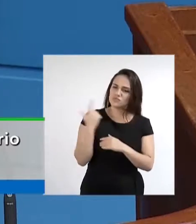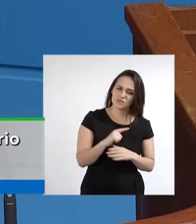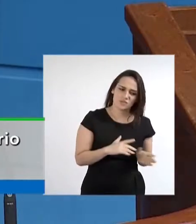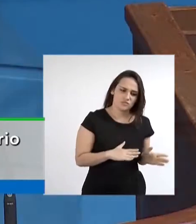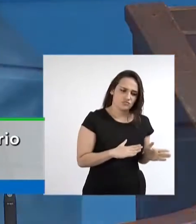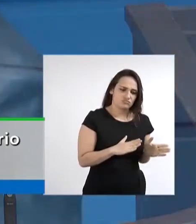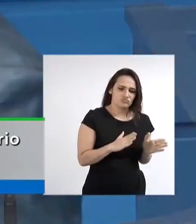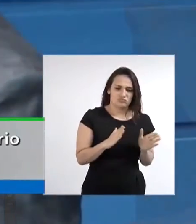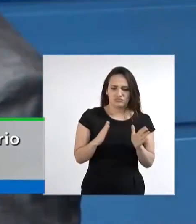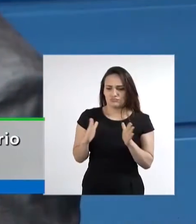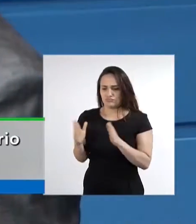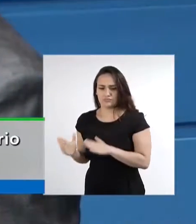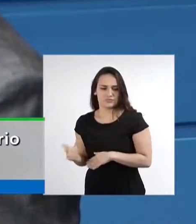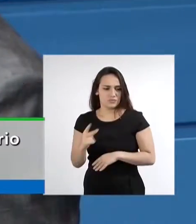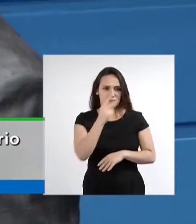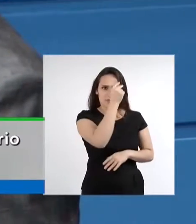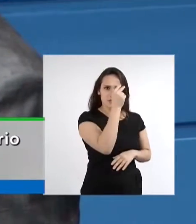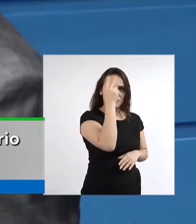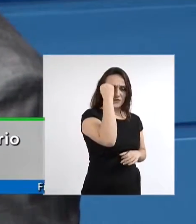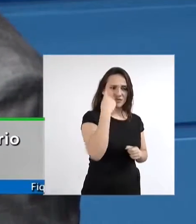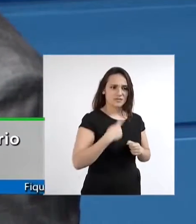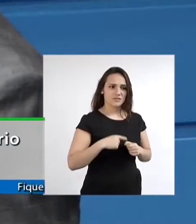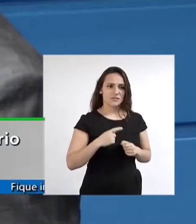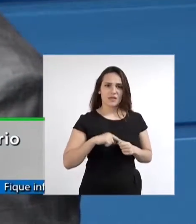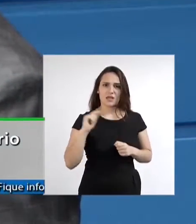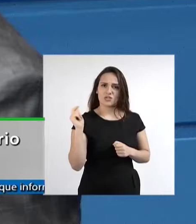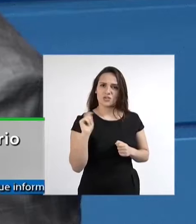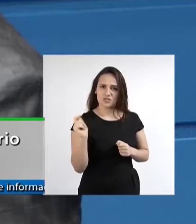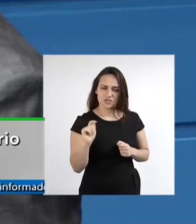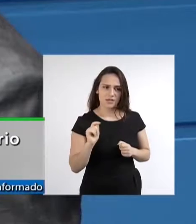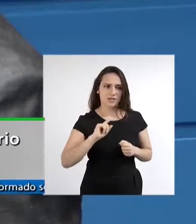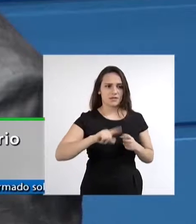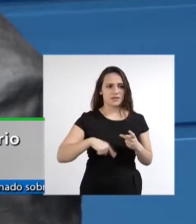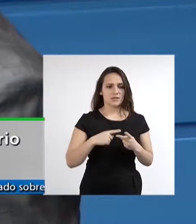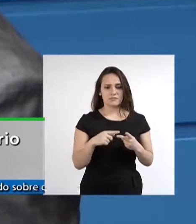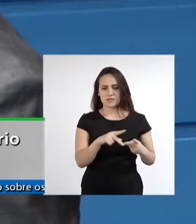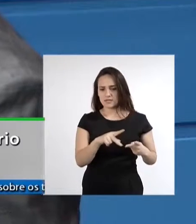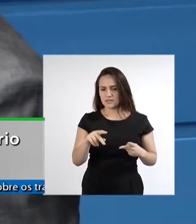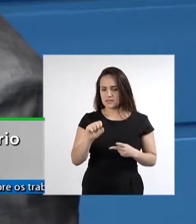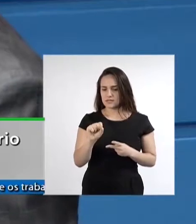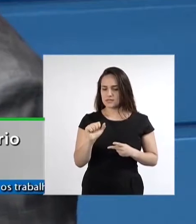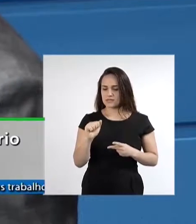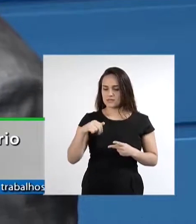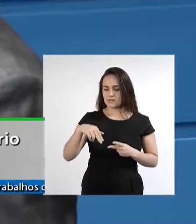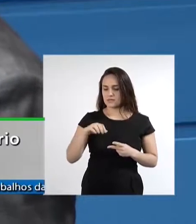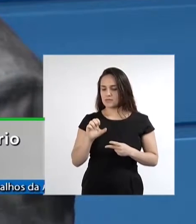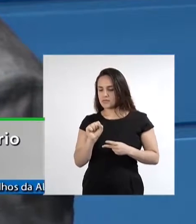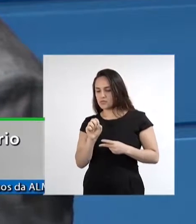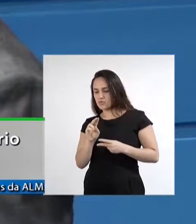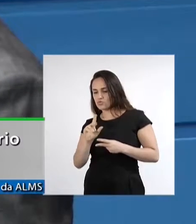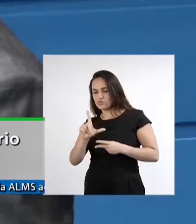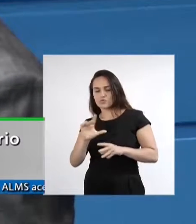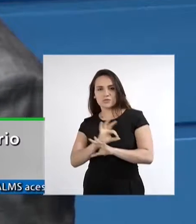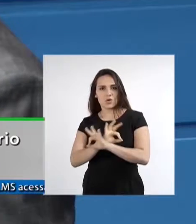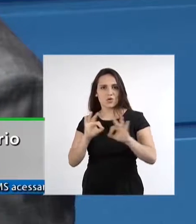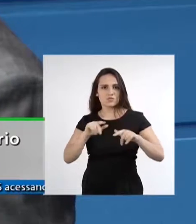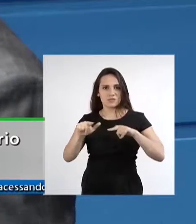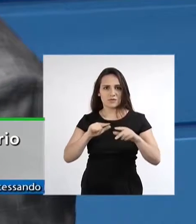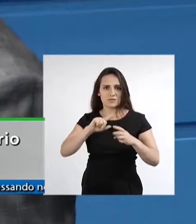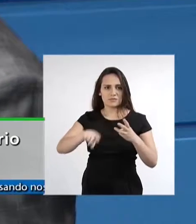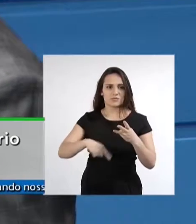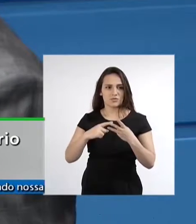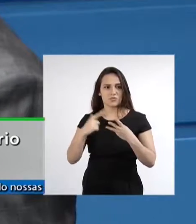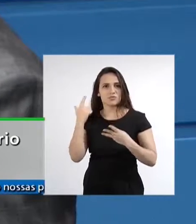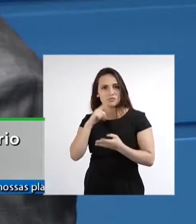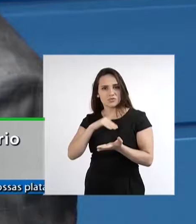como prefeito da sua querida Angélica, presidente da Sanesul, fazendo um trabalho extraordinário, se chegou